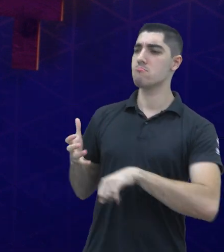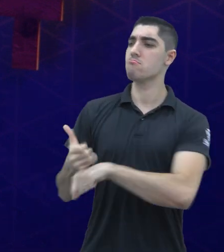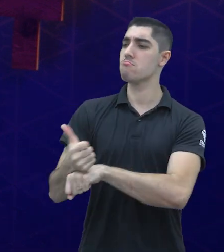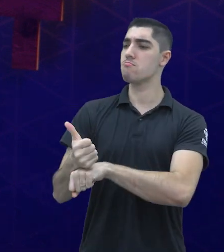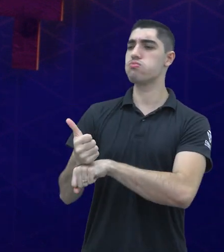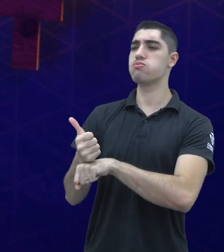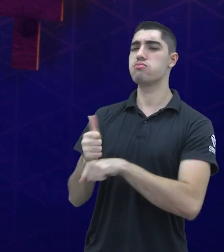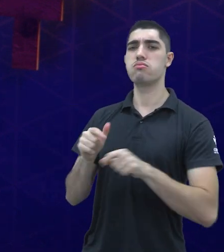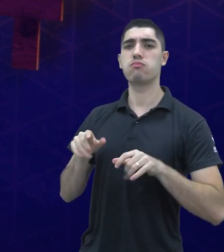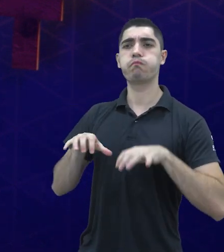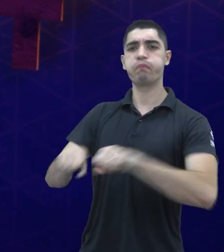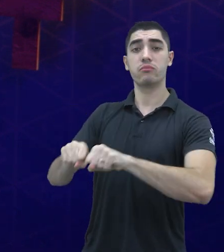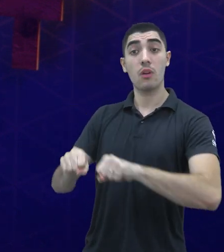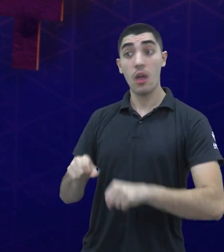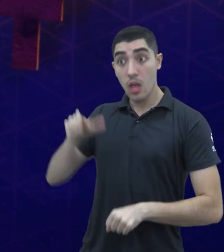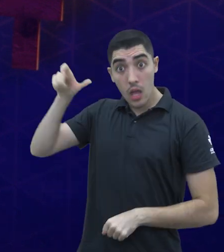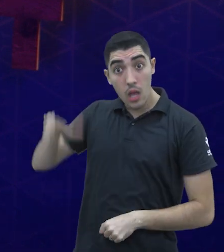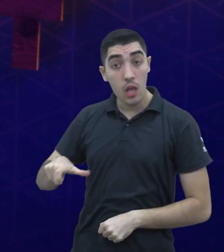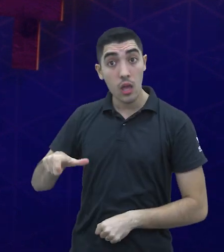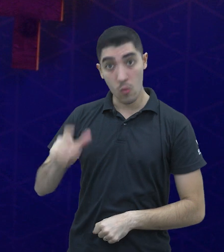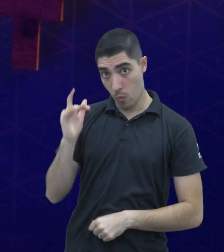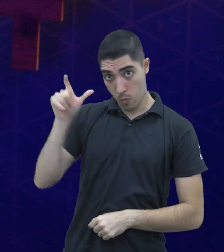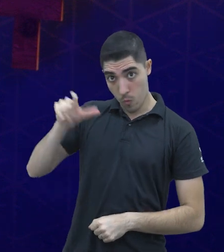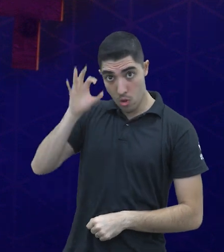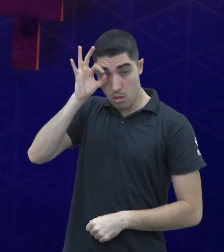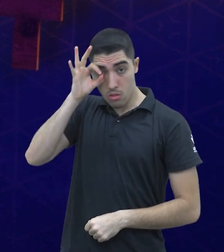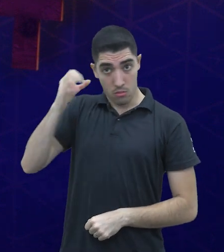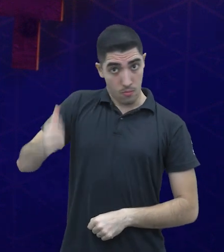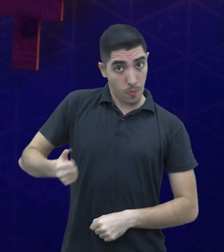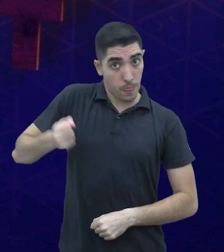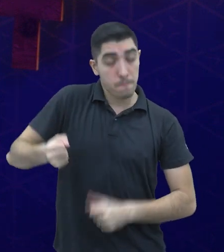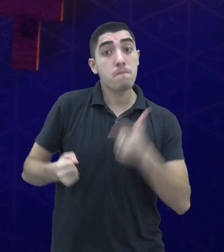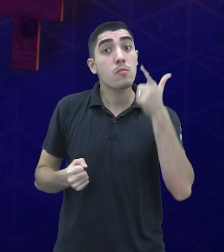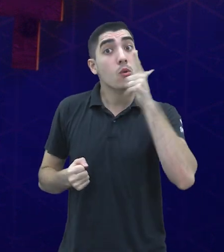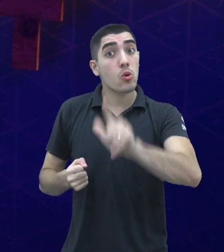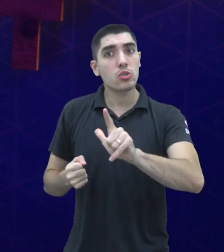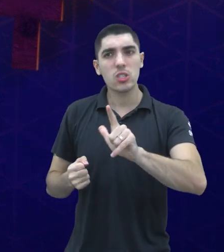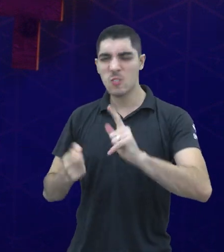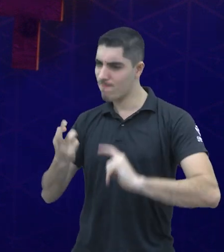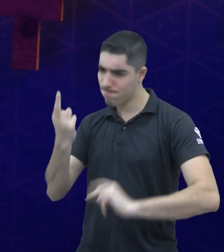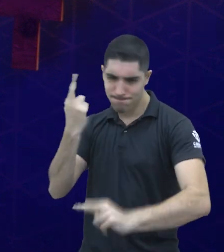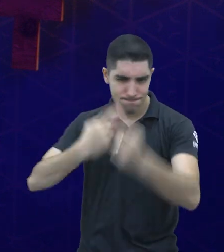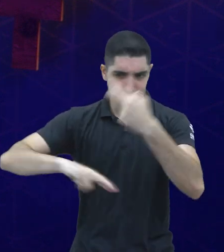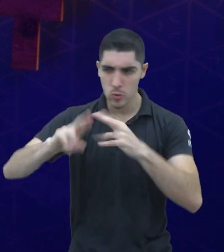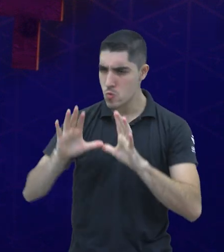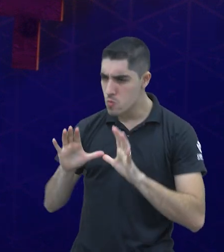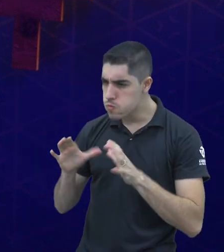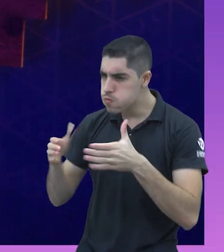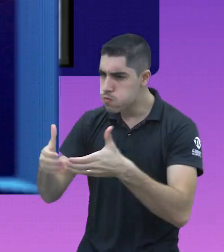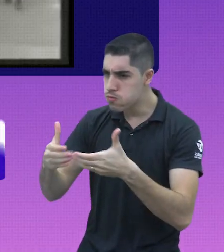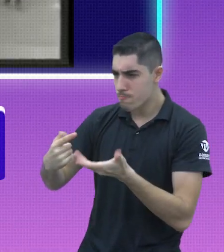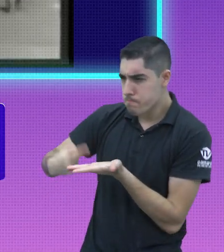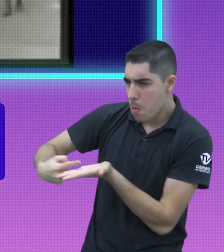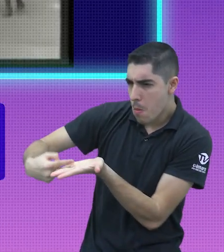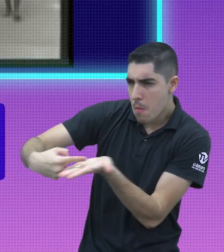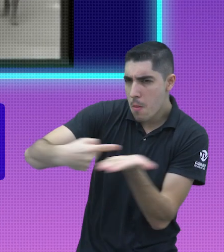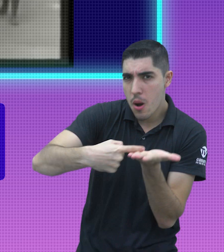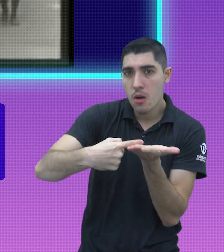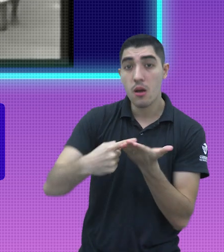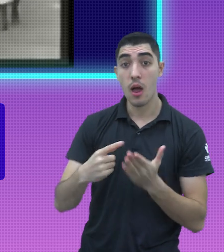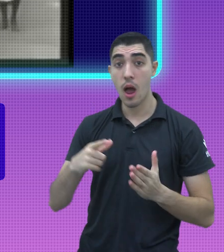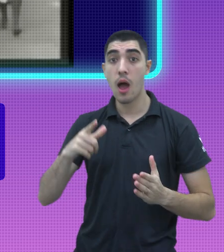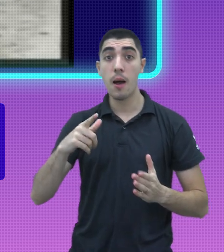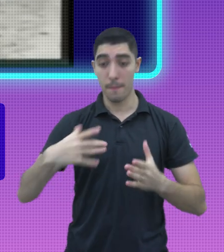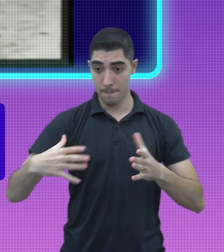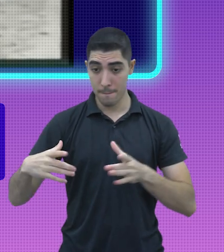Ele conseguiu fazer uma revolução sem guerra. E ele simplesmente juntou a galera e encheu panelas